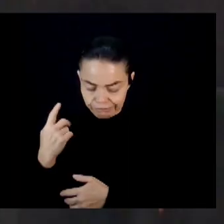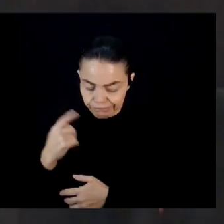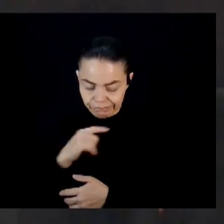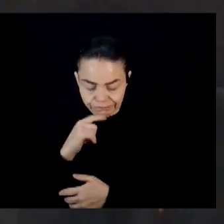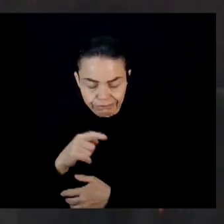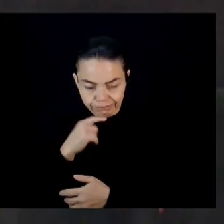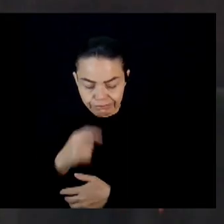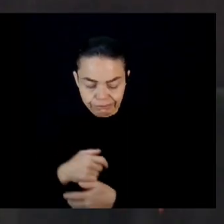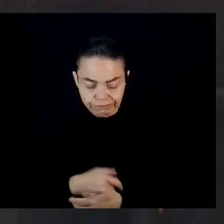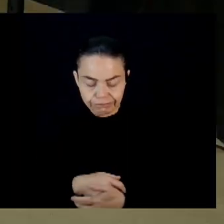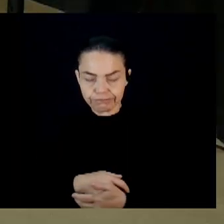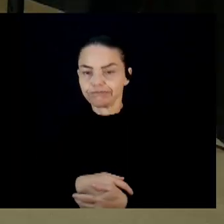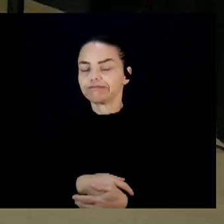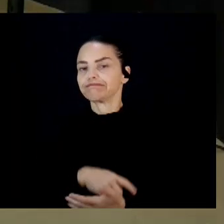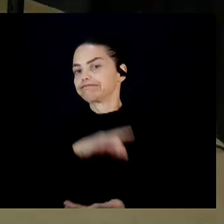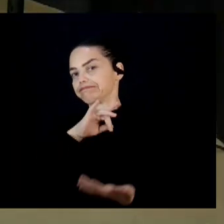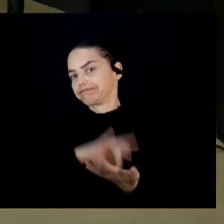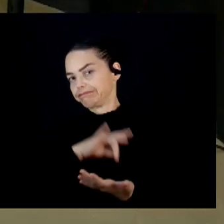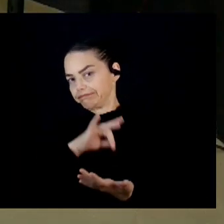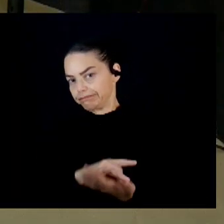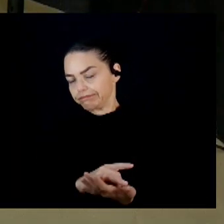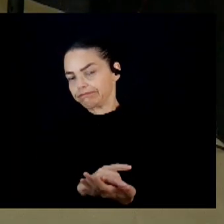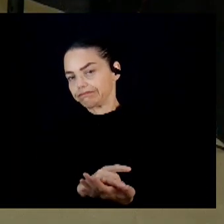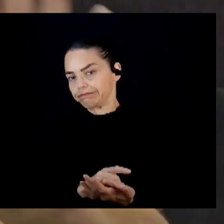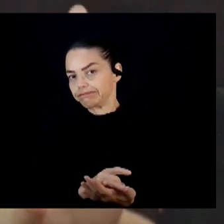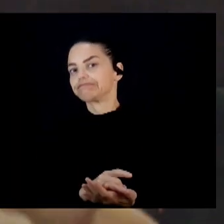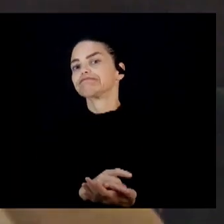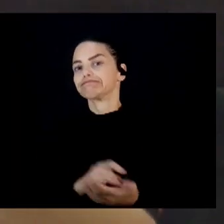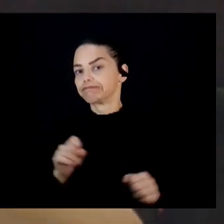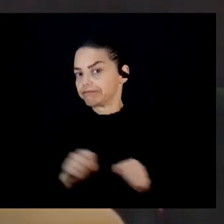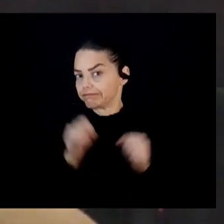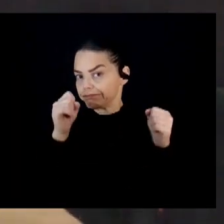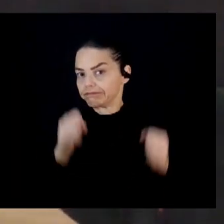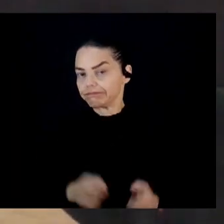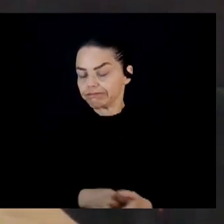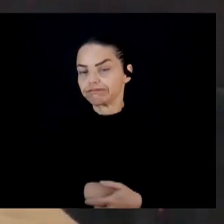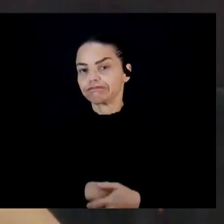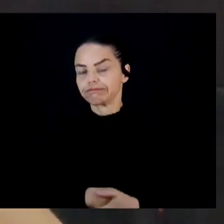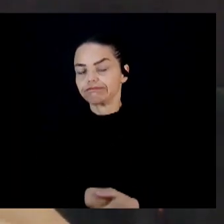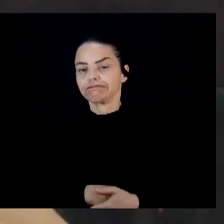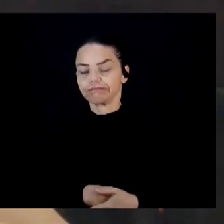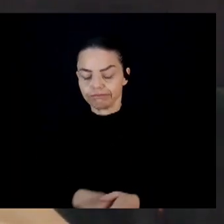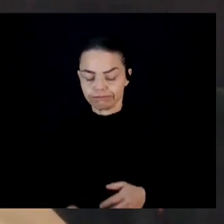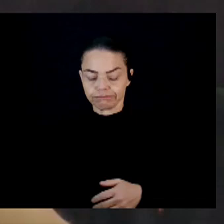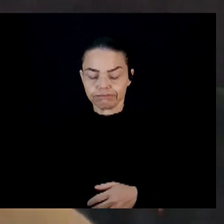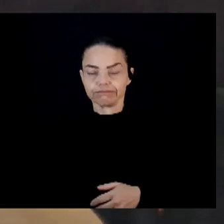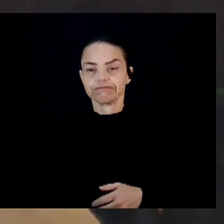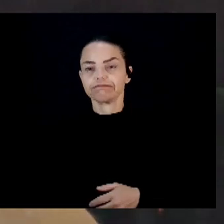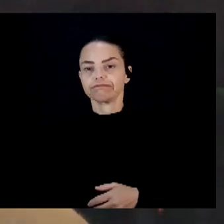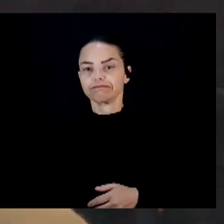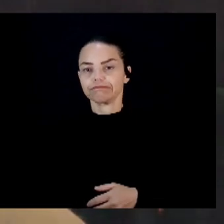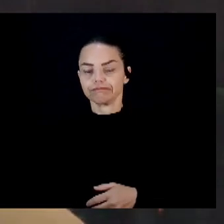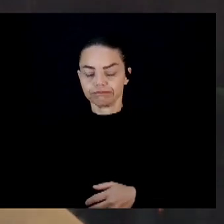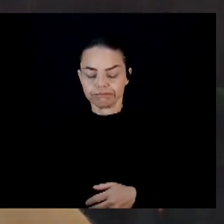constatação. Mas há como romper isso? Sim, sim. Então, aí você tem que ter empatia com você,